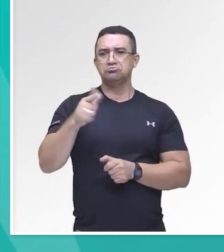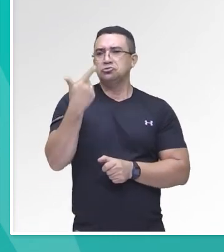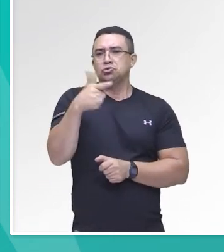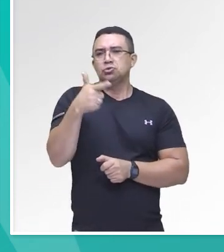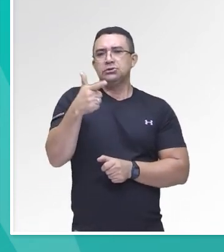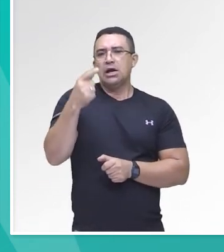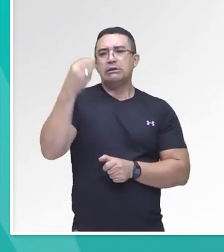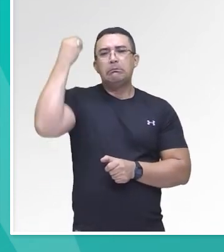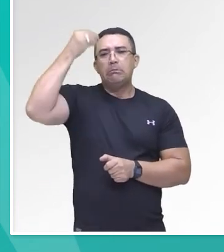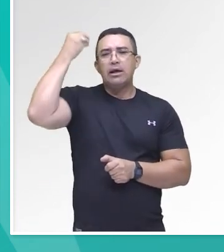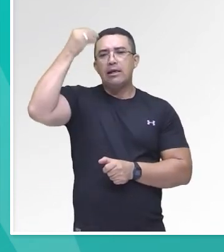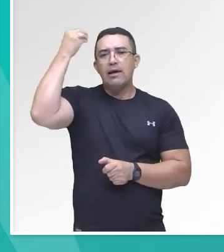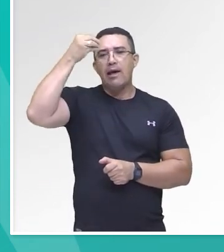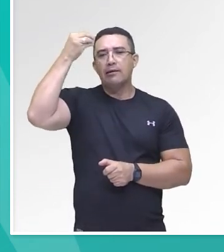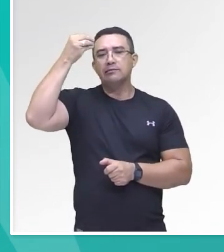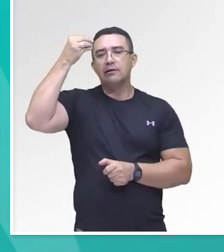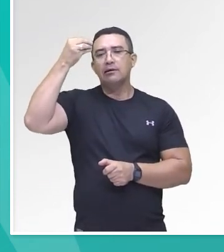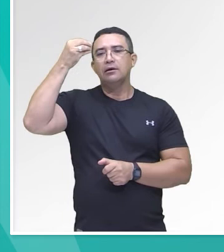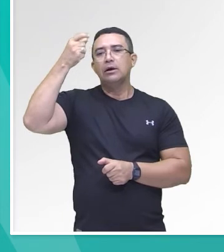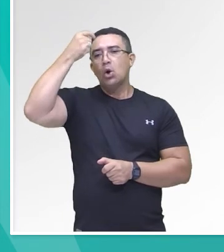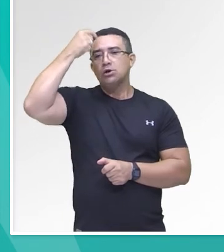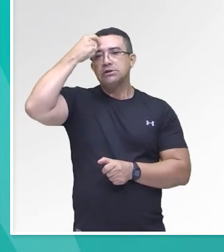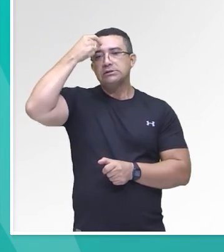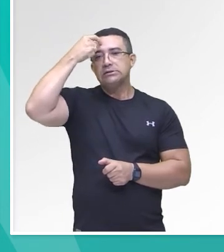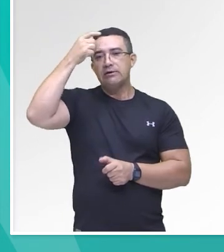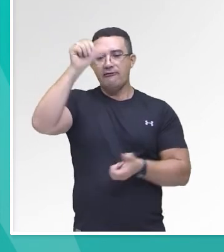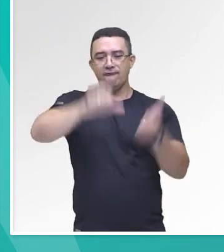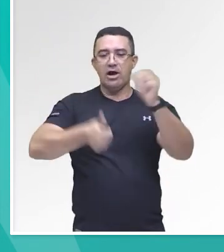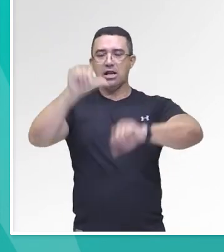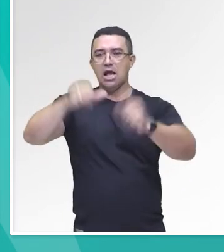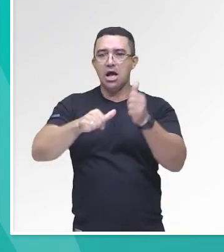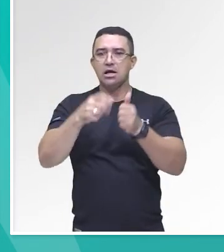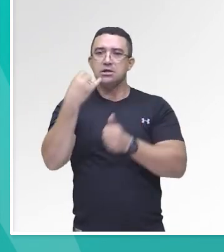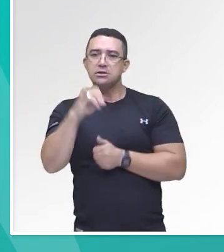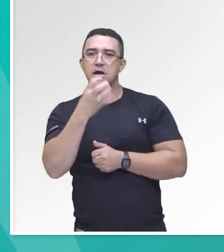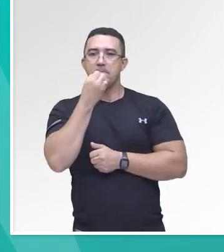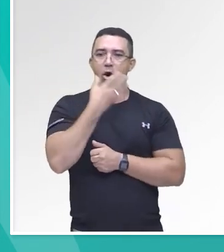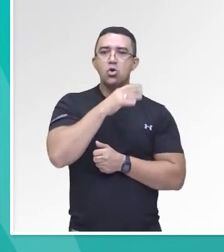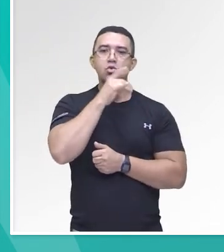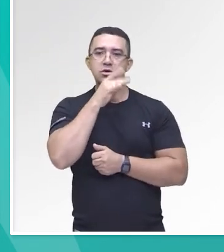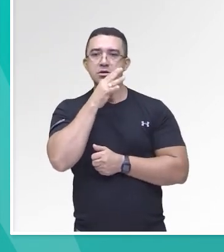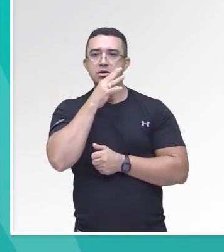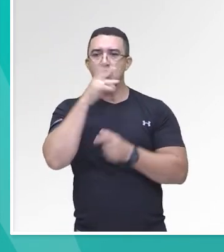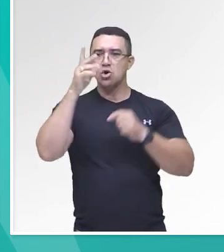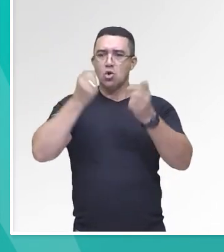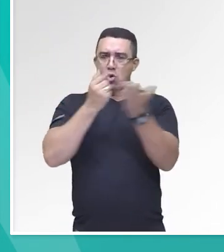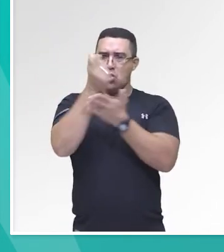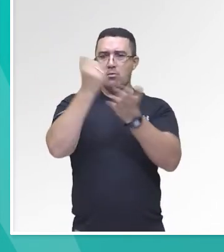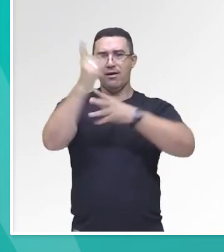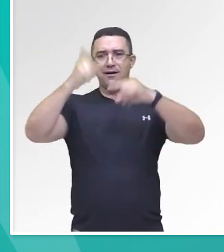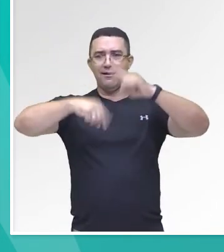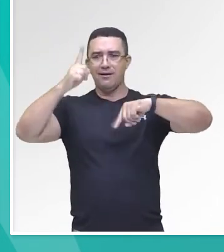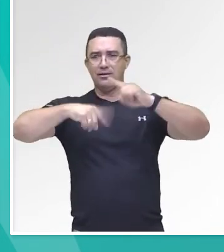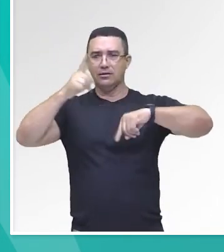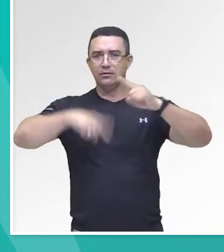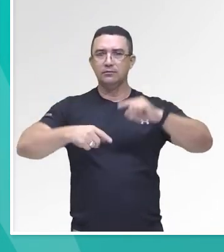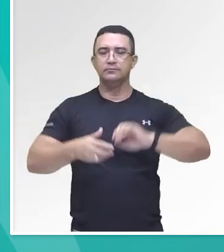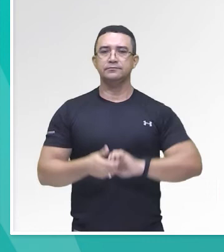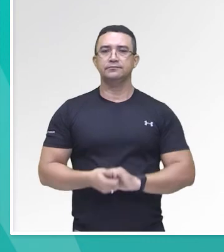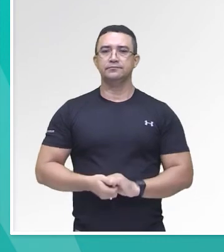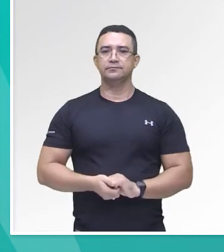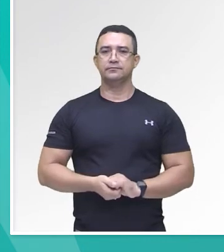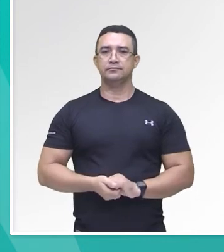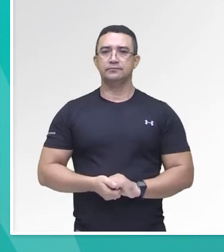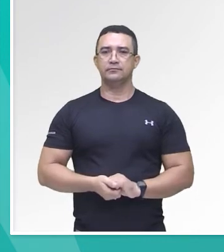a necessidade de compra ou não de determinado produto. Aliado, atrelado a